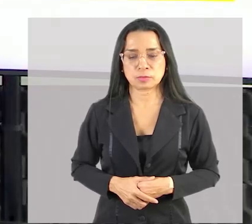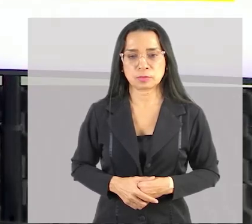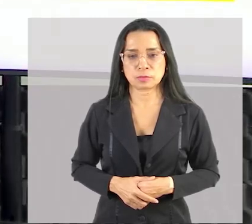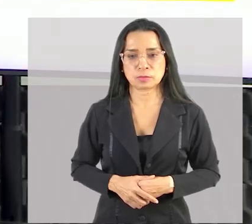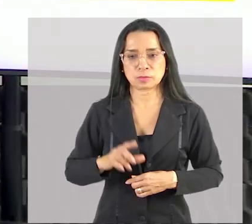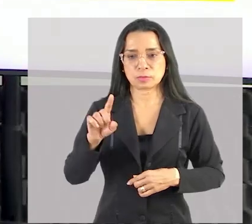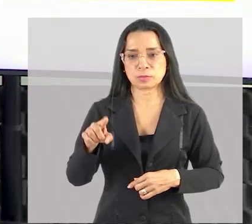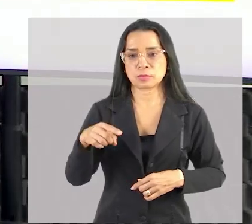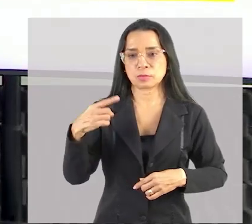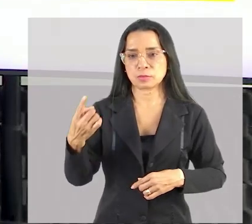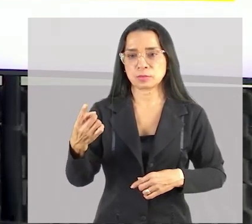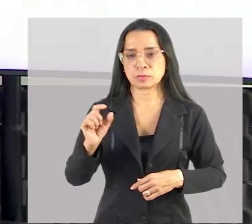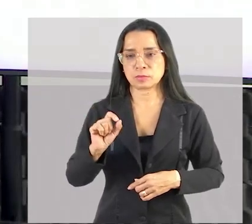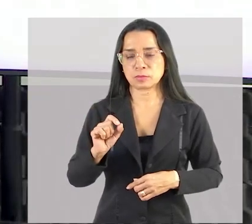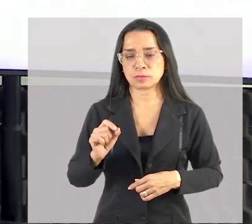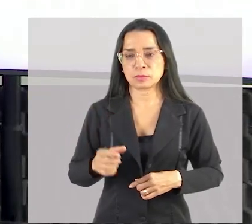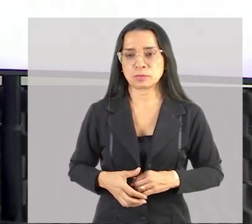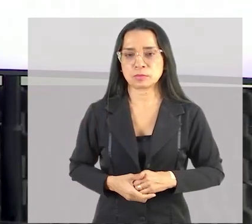Próxima.